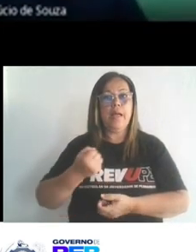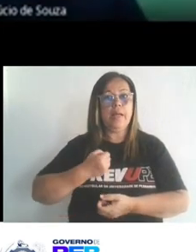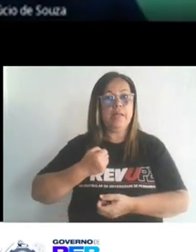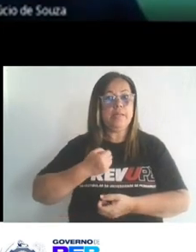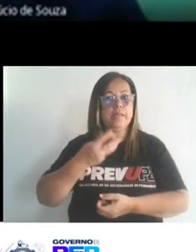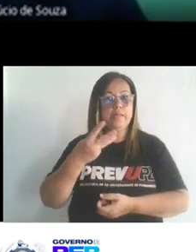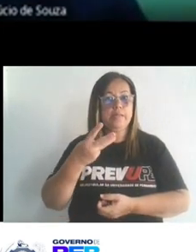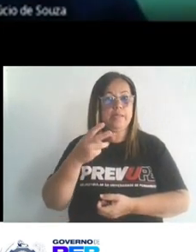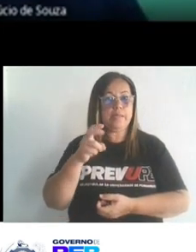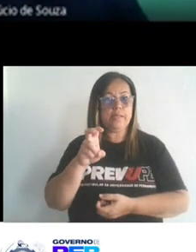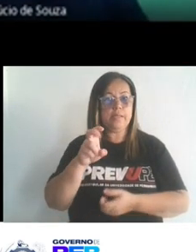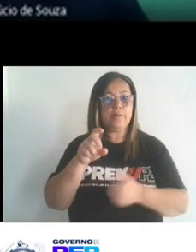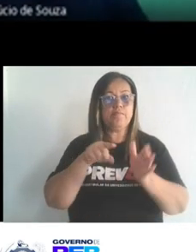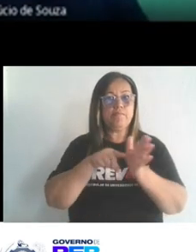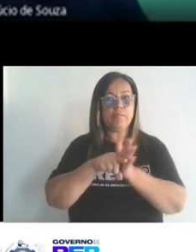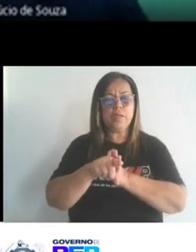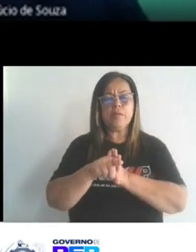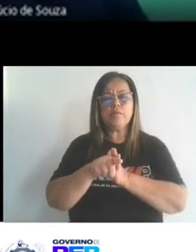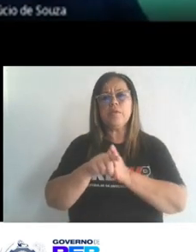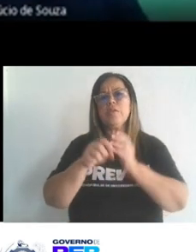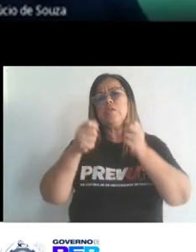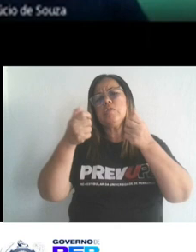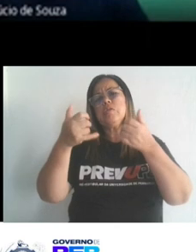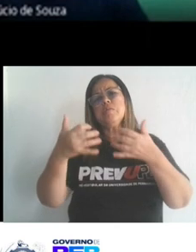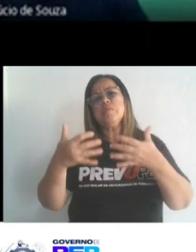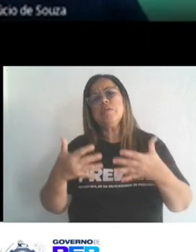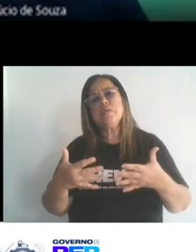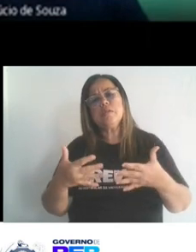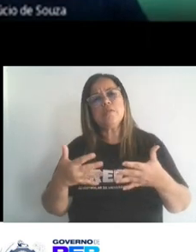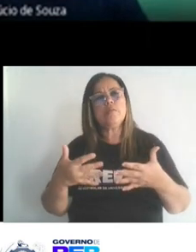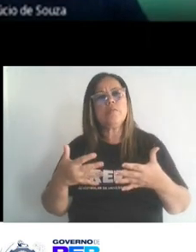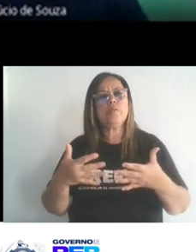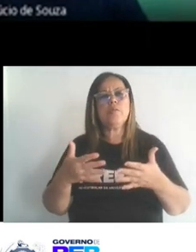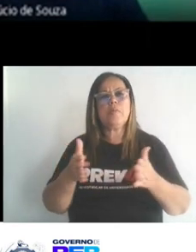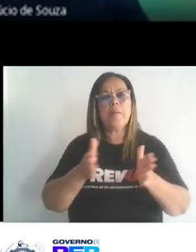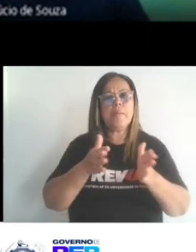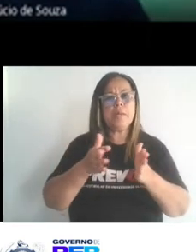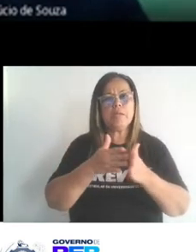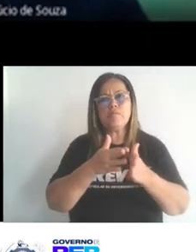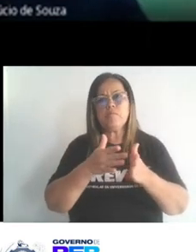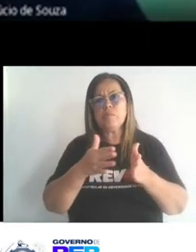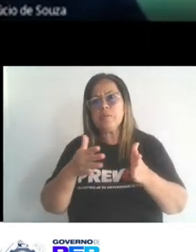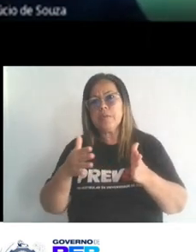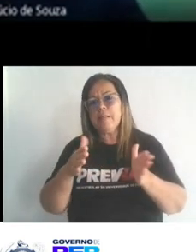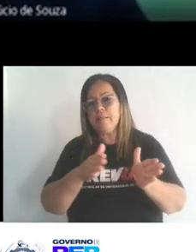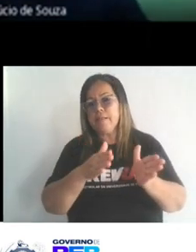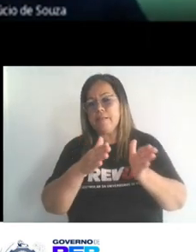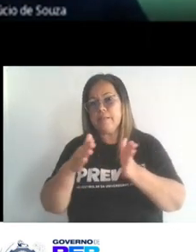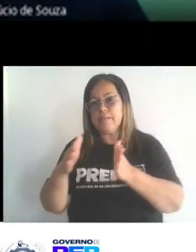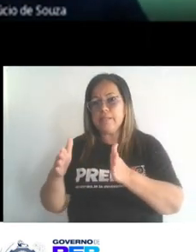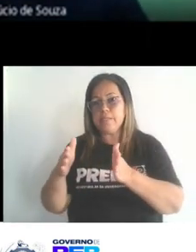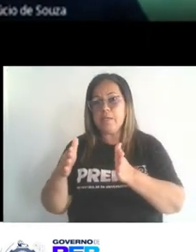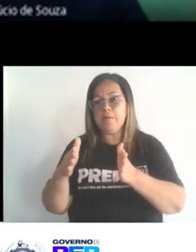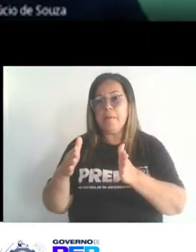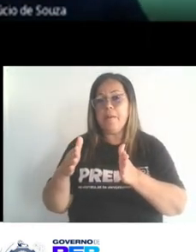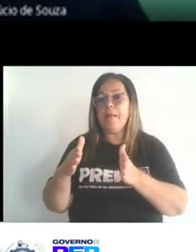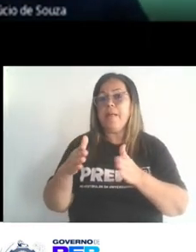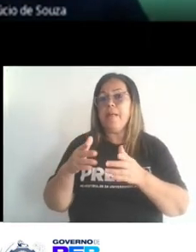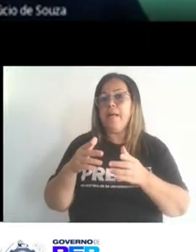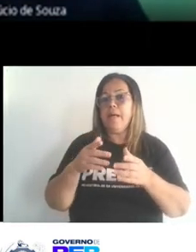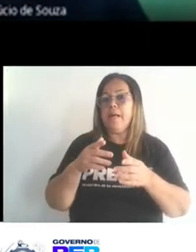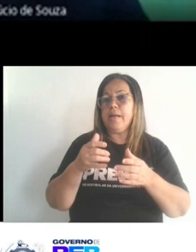traz falando aí sobre o período de transição entre a idade média e a idade moderna o período do